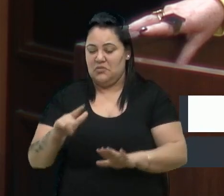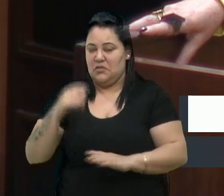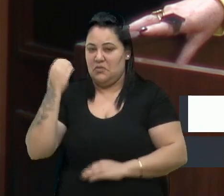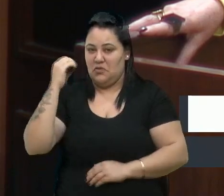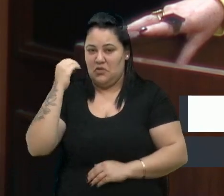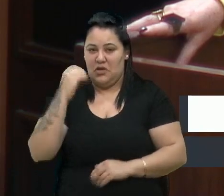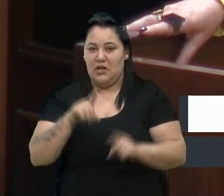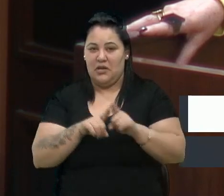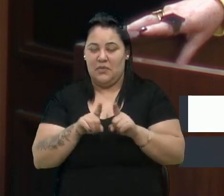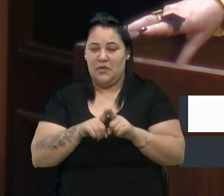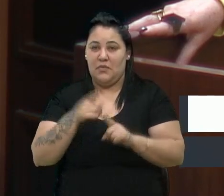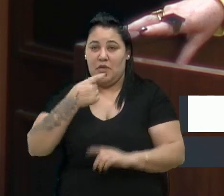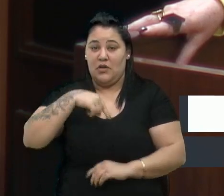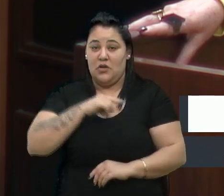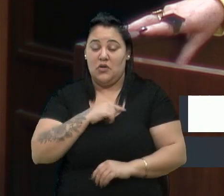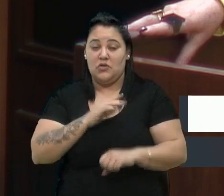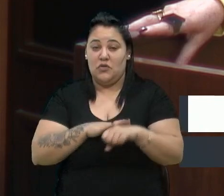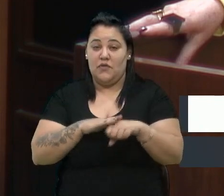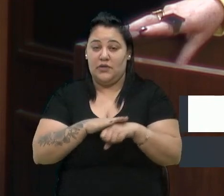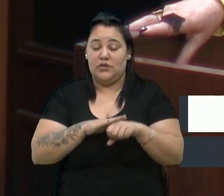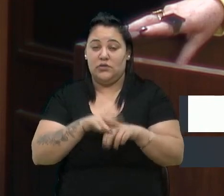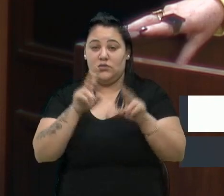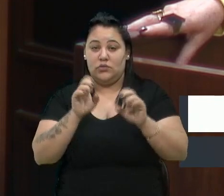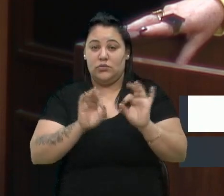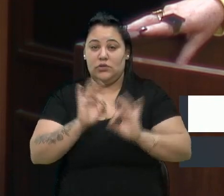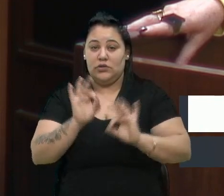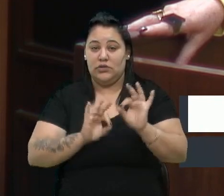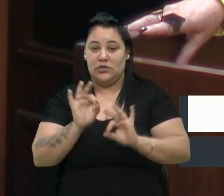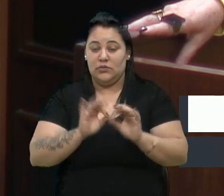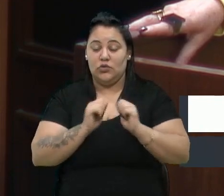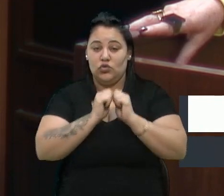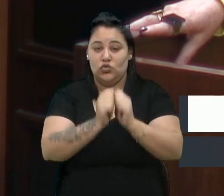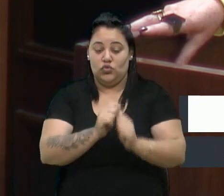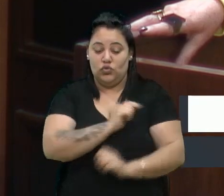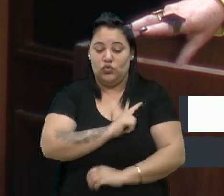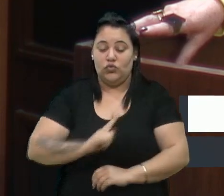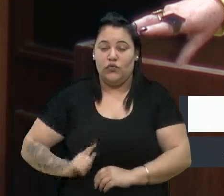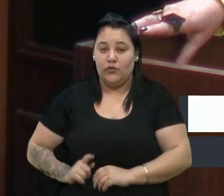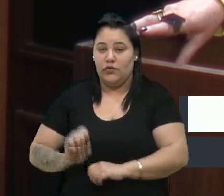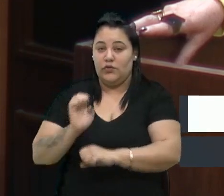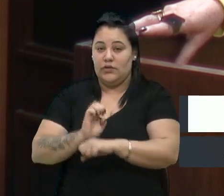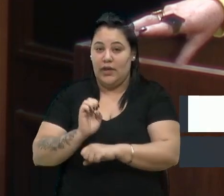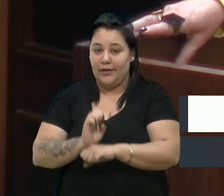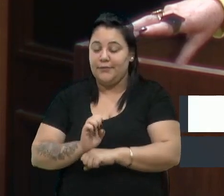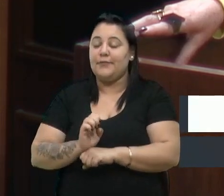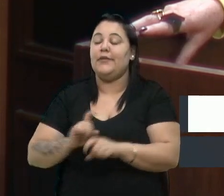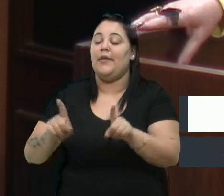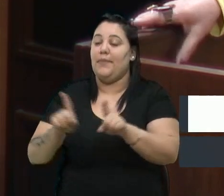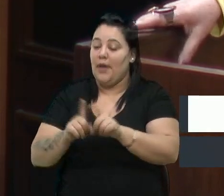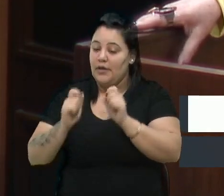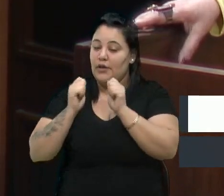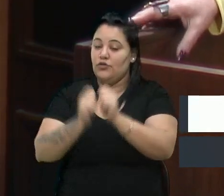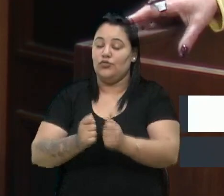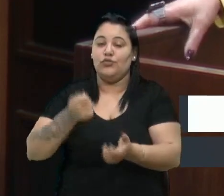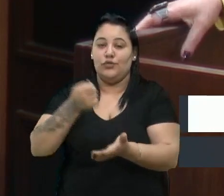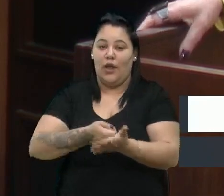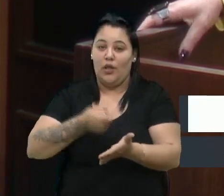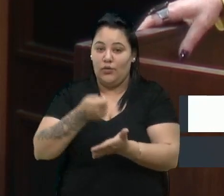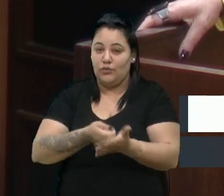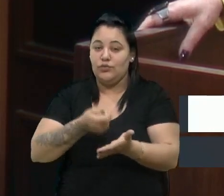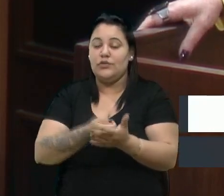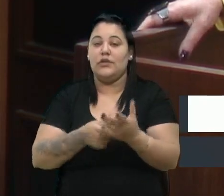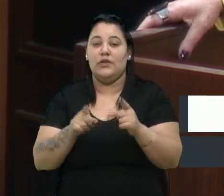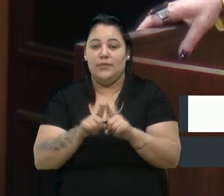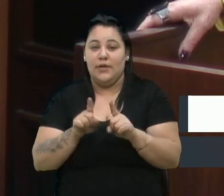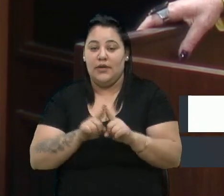para conversar sobre essa organização com o governo do Estado, que está nessa luta, que recentemente, nesse